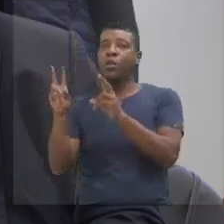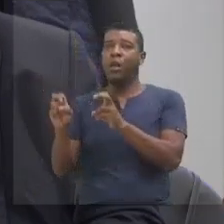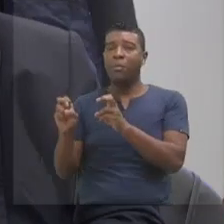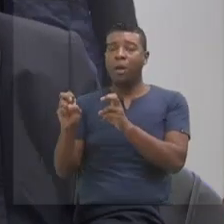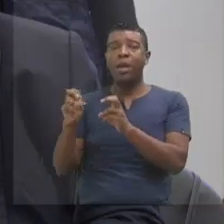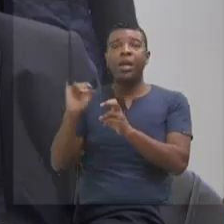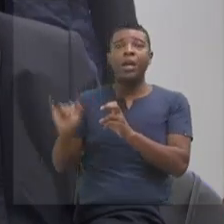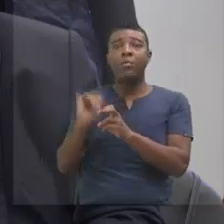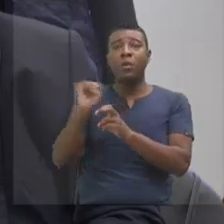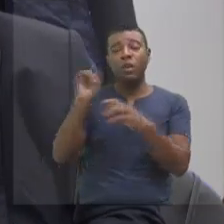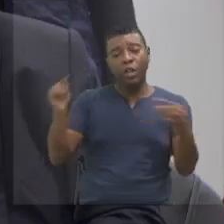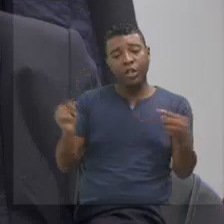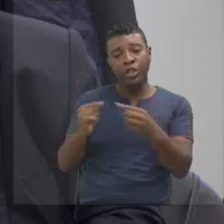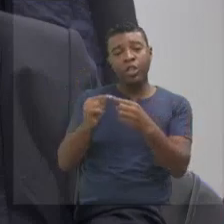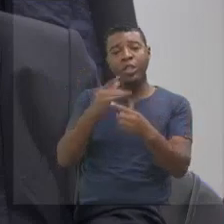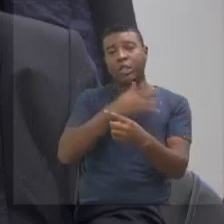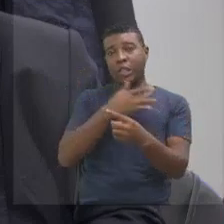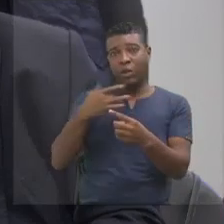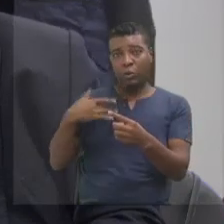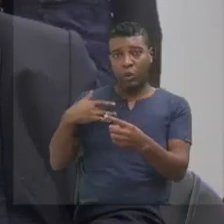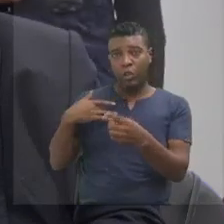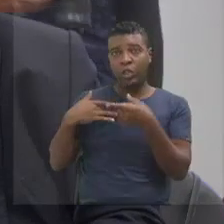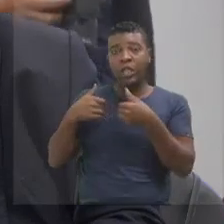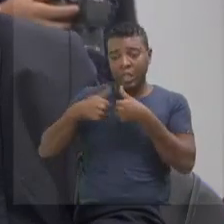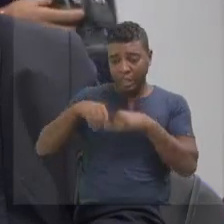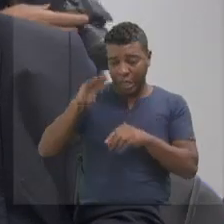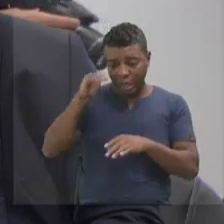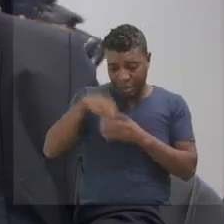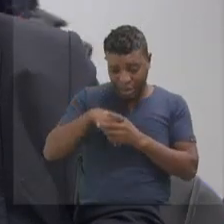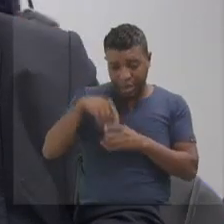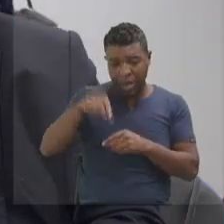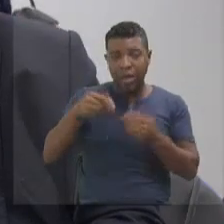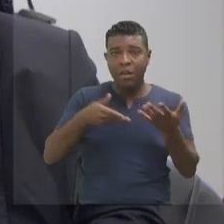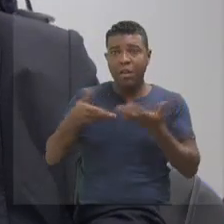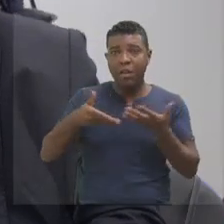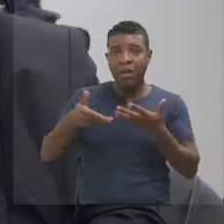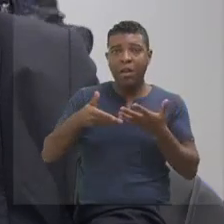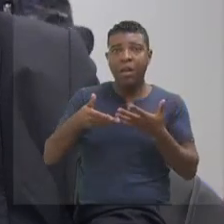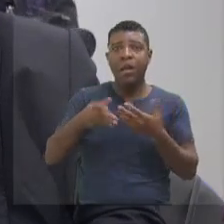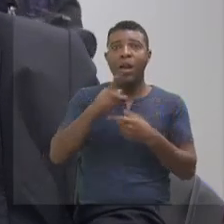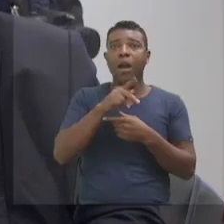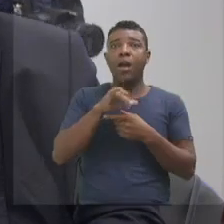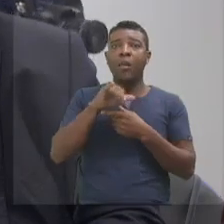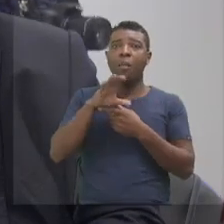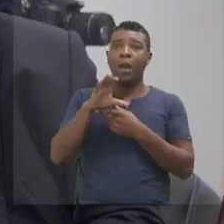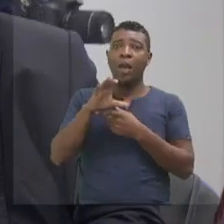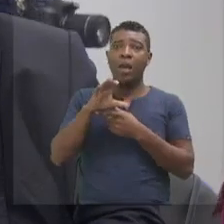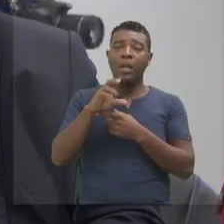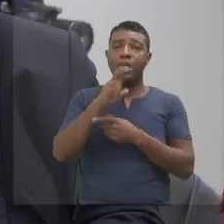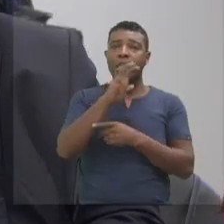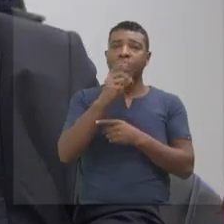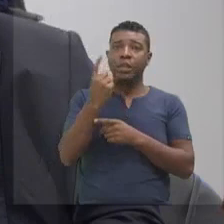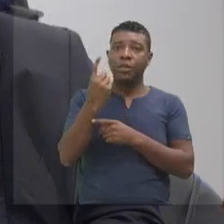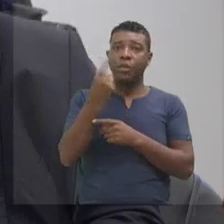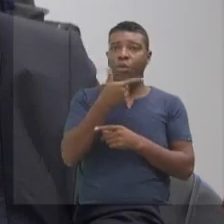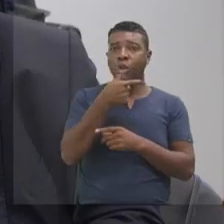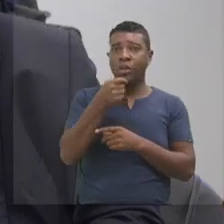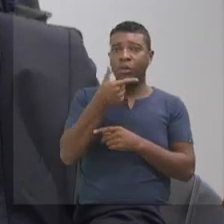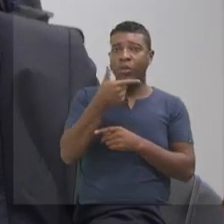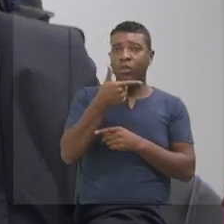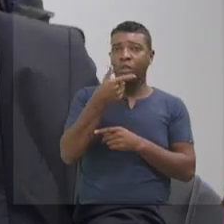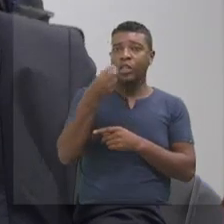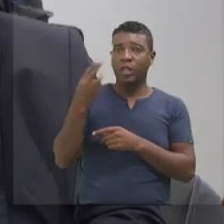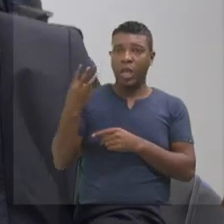importante ligado à saúde está em tramitação aqui na lente uma PEC assim com um de 2023 secretário